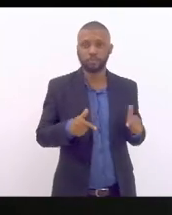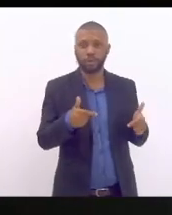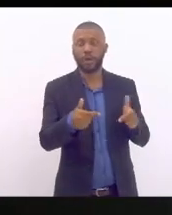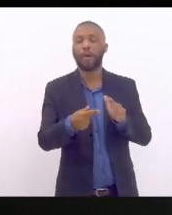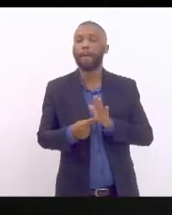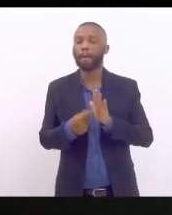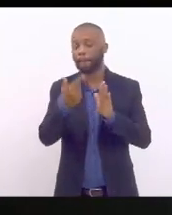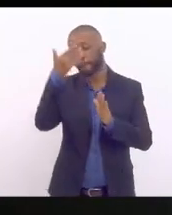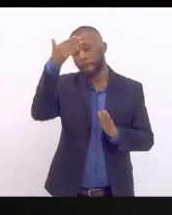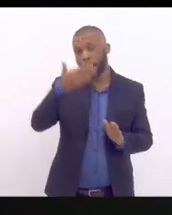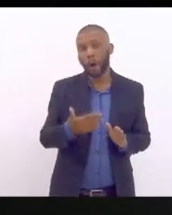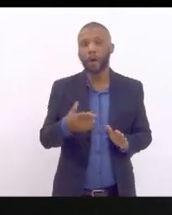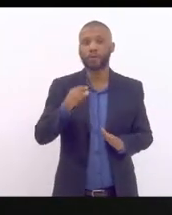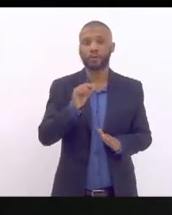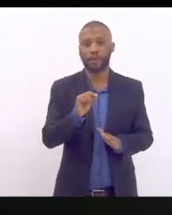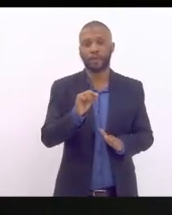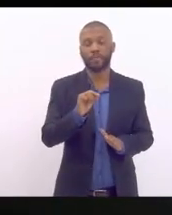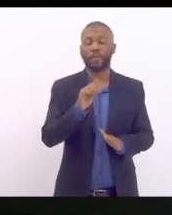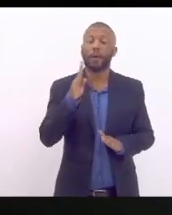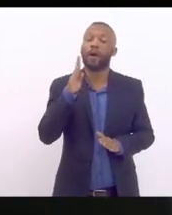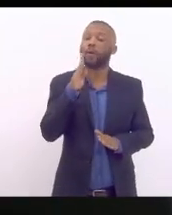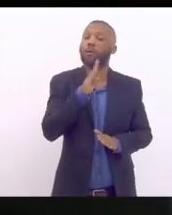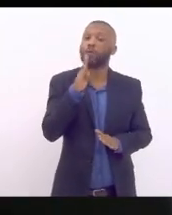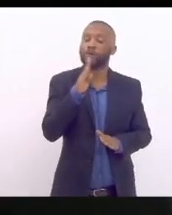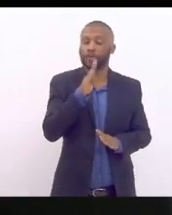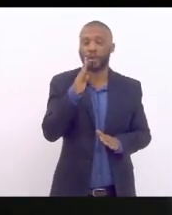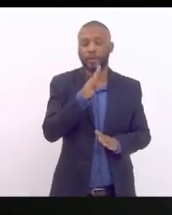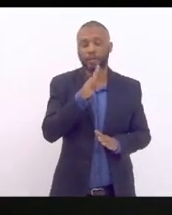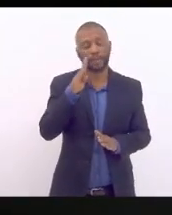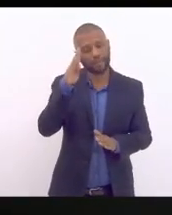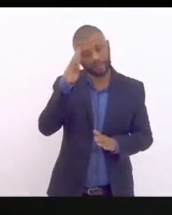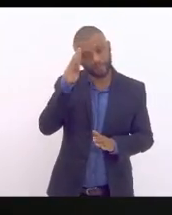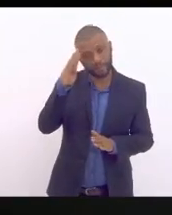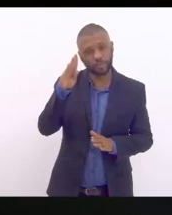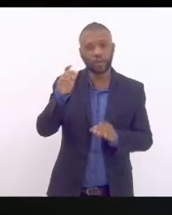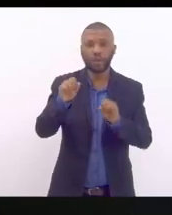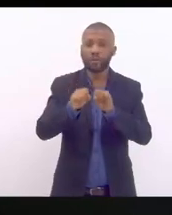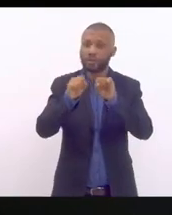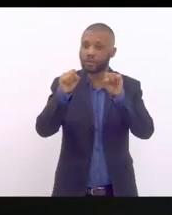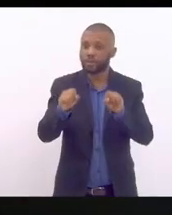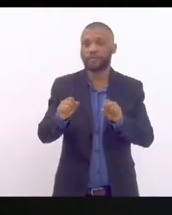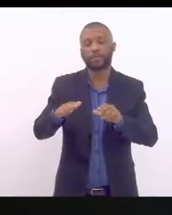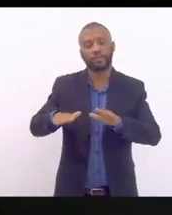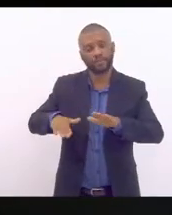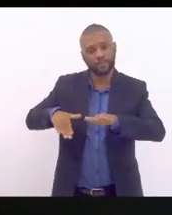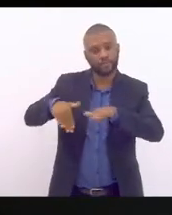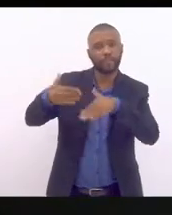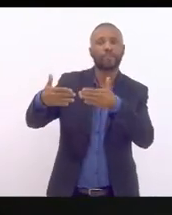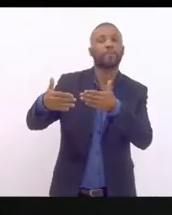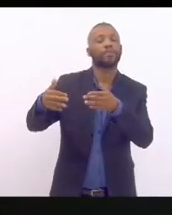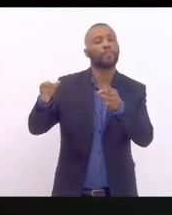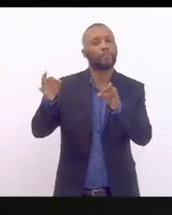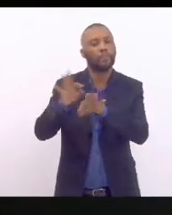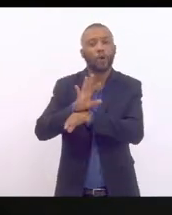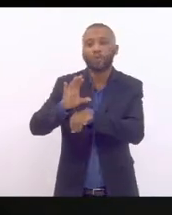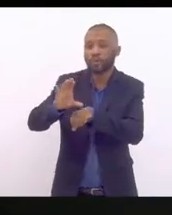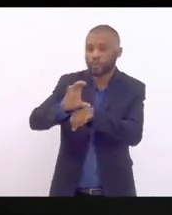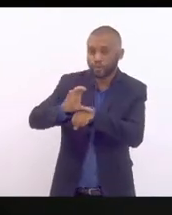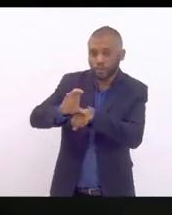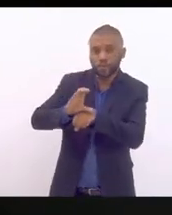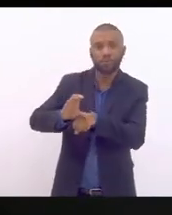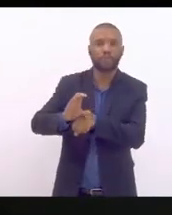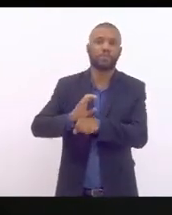aponta para uma urgência premente do próprio sistema de desenvolvimento constituído que